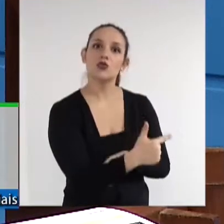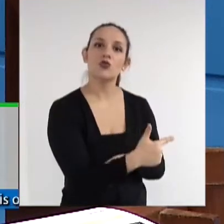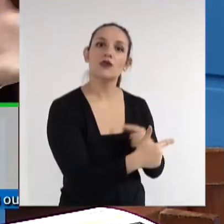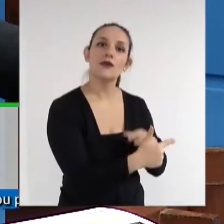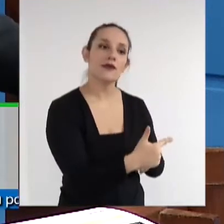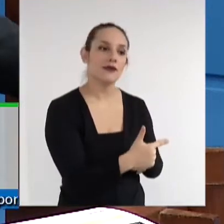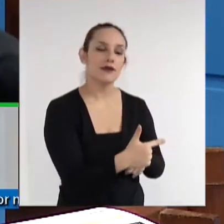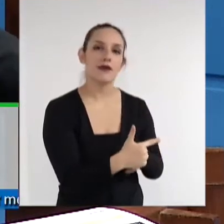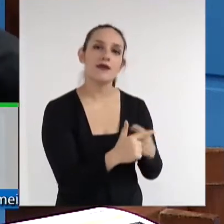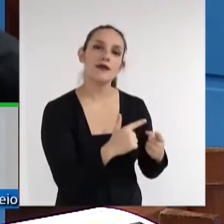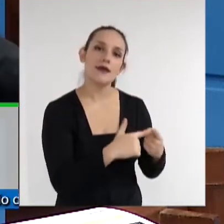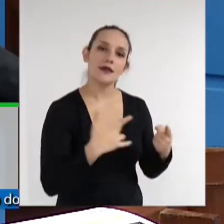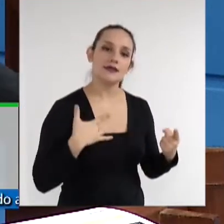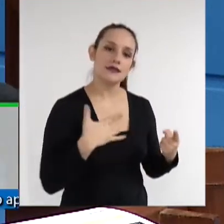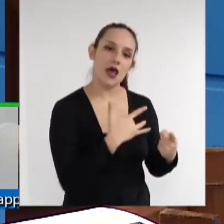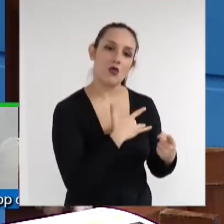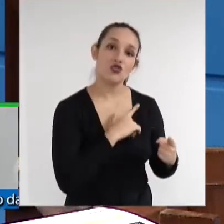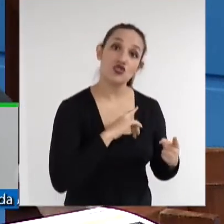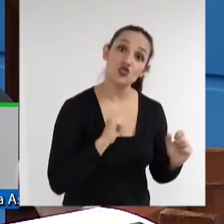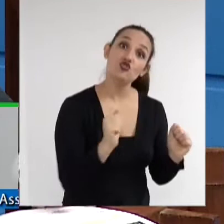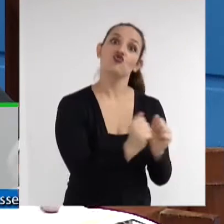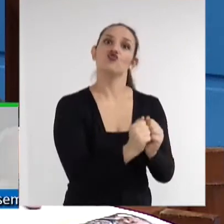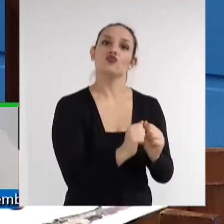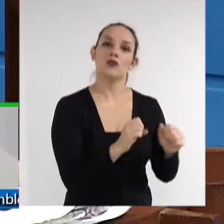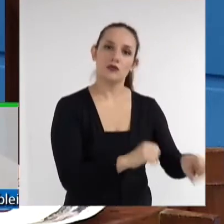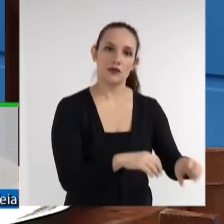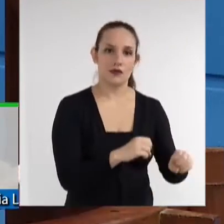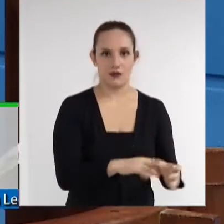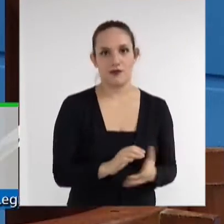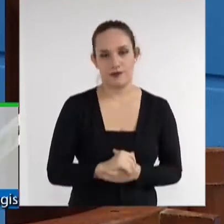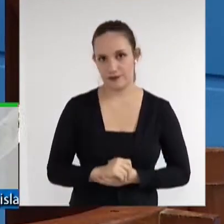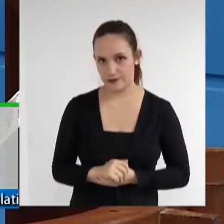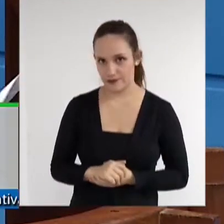áreas da saúde e da educação.